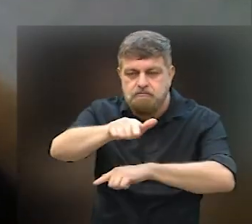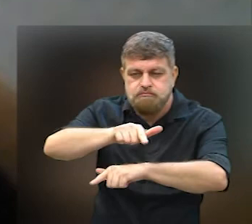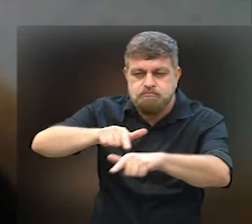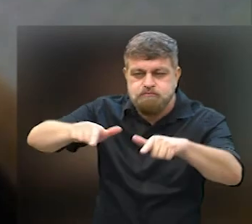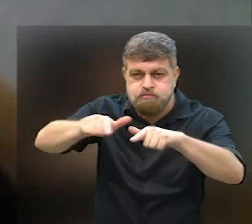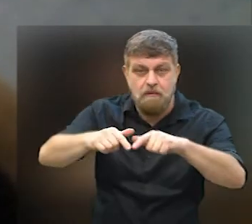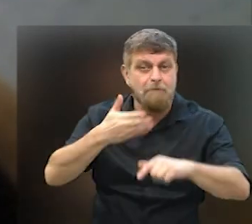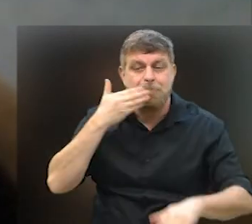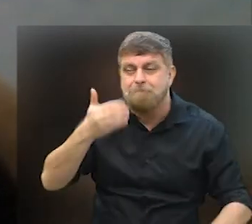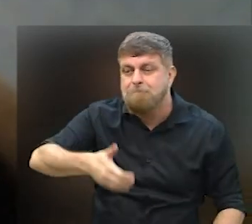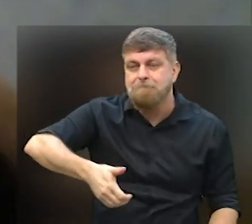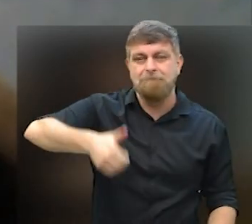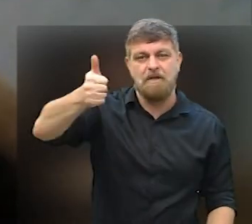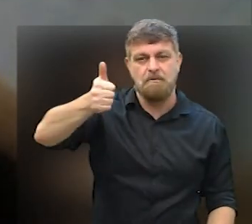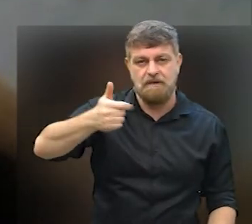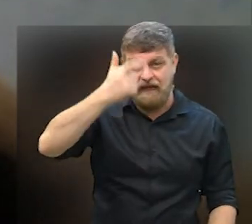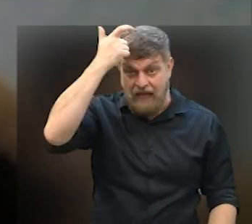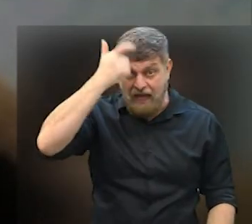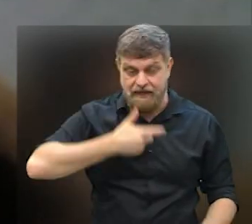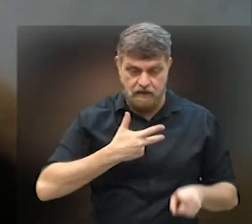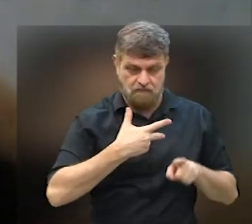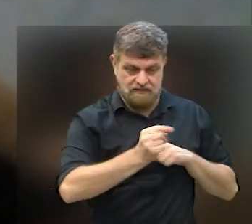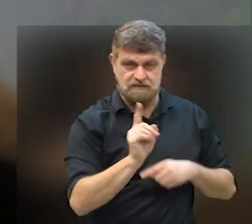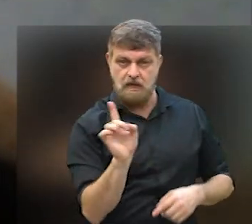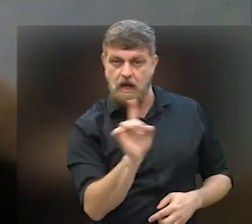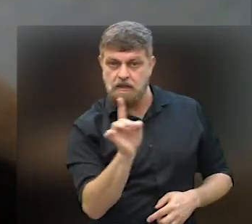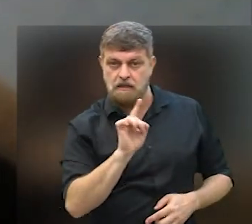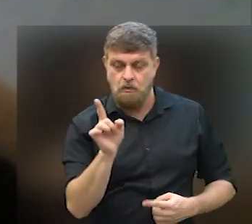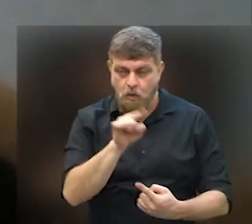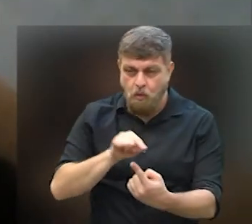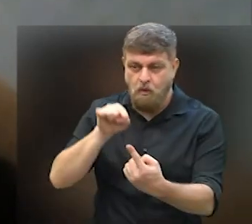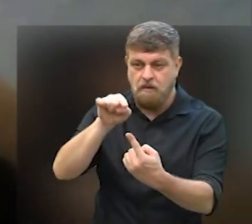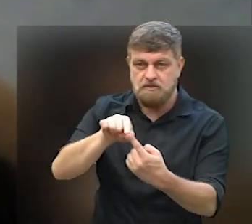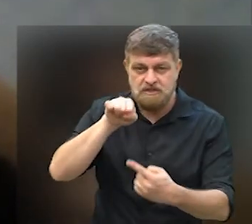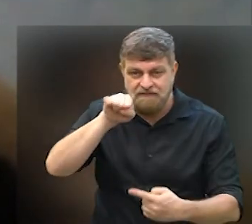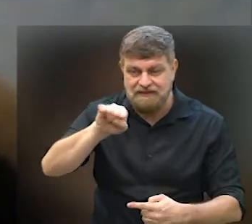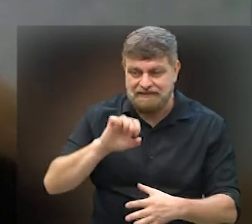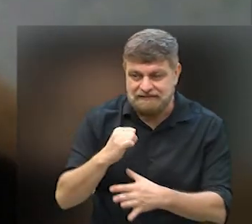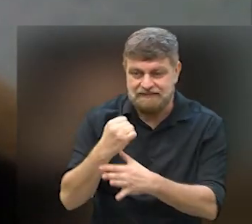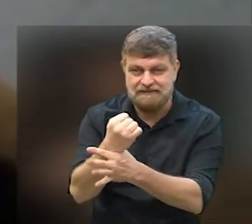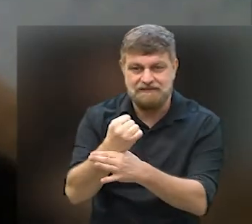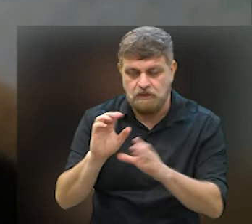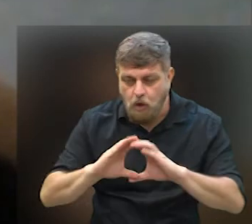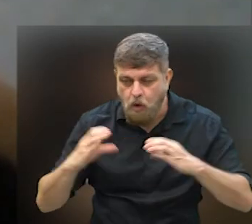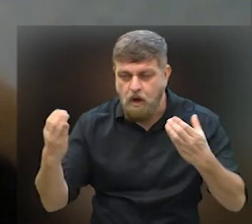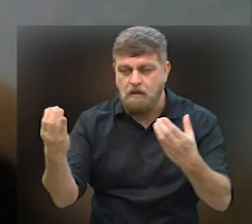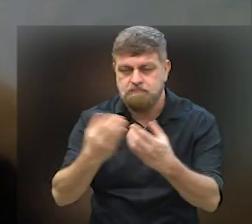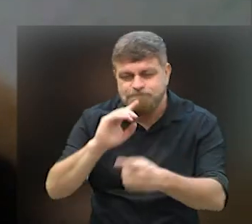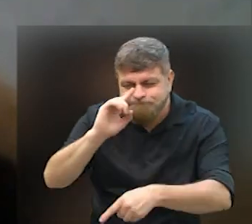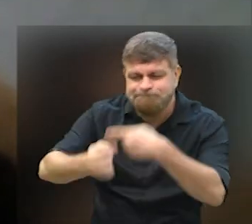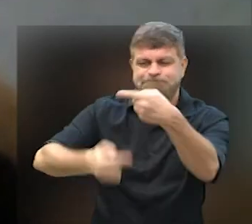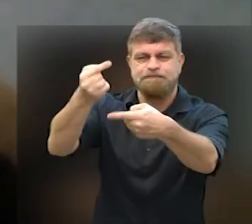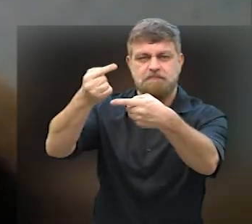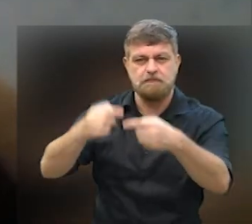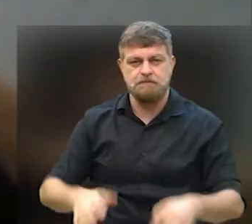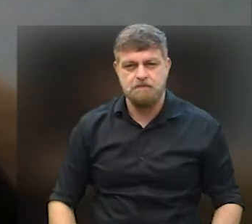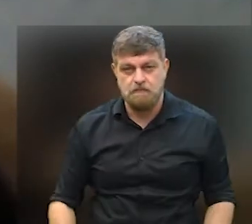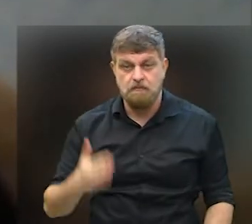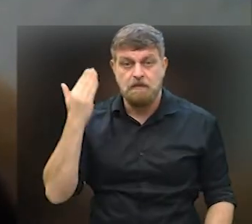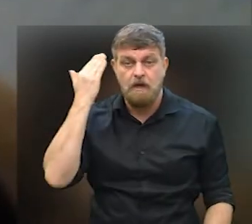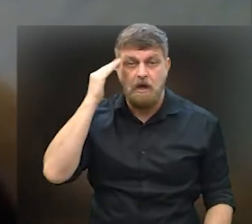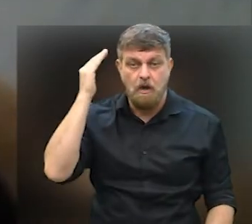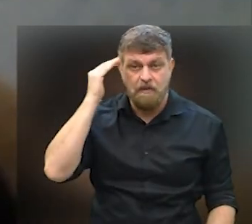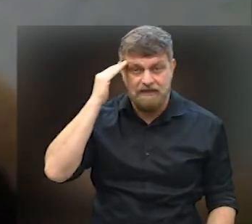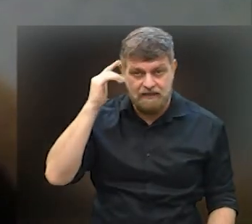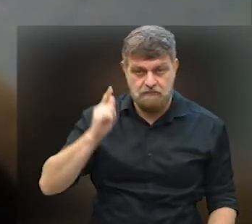faz sentido somente eu ganhar algo, para mim faz sentido realmente a gente garantir conquistas coletivas, realizações coletivas. Eu entendo